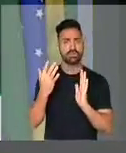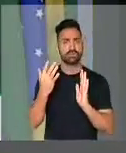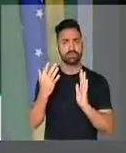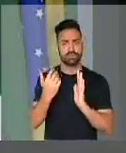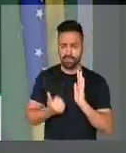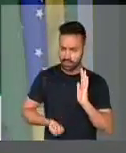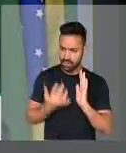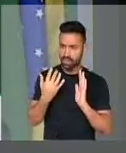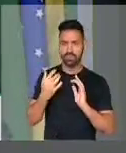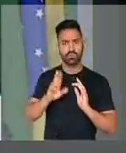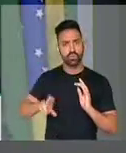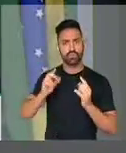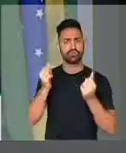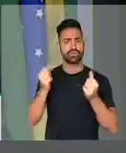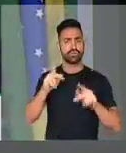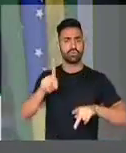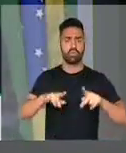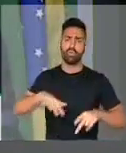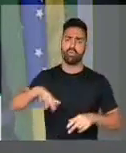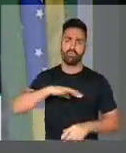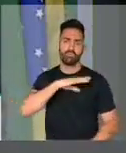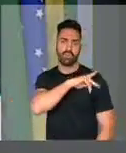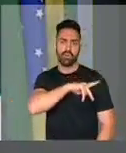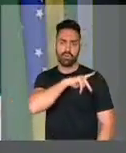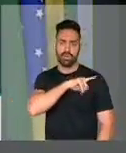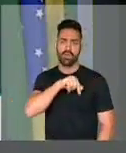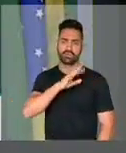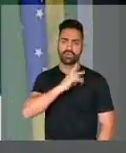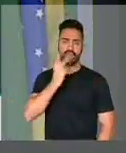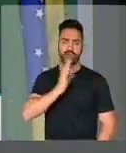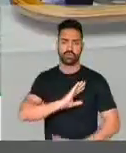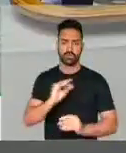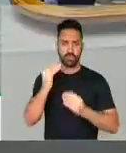dinheiro do povo do Piauí. Eram esses os comentários que eu gostaria de fazer. Muito obrigado.